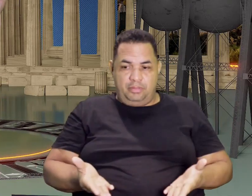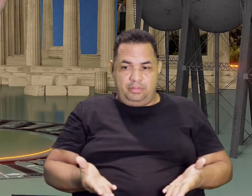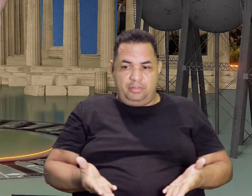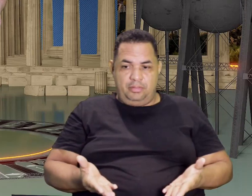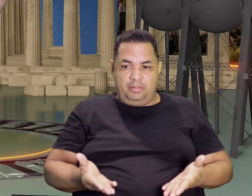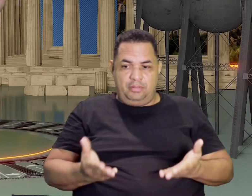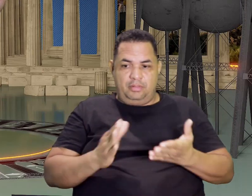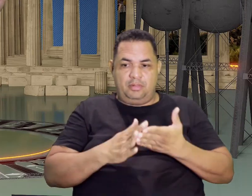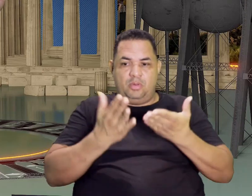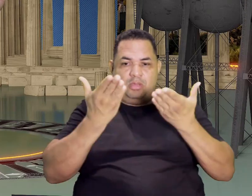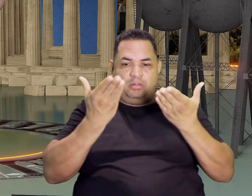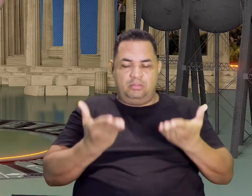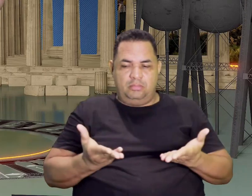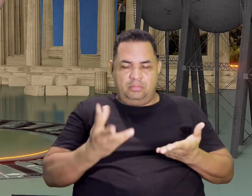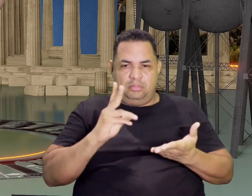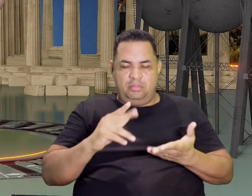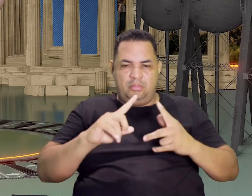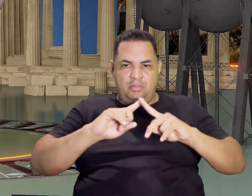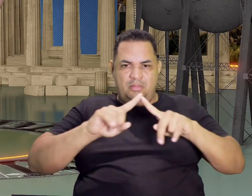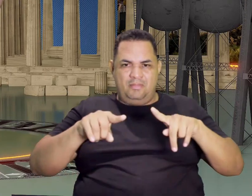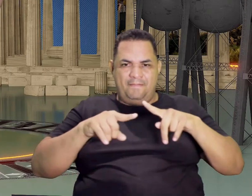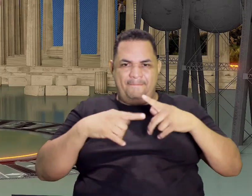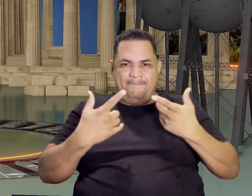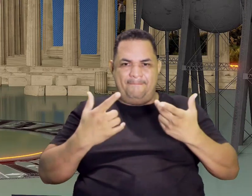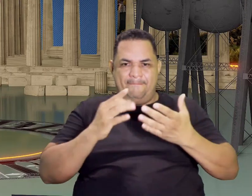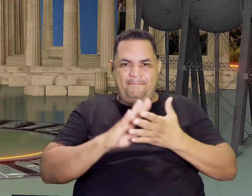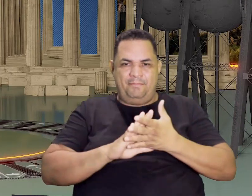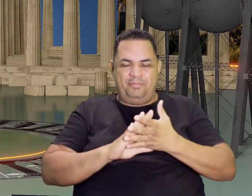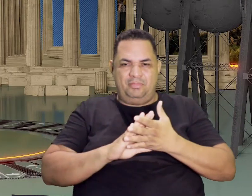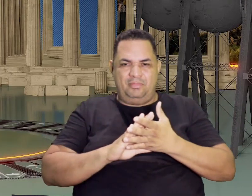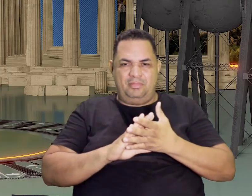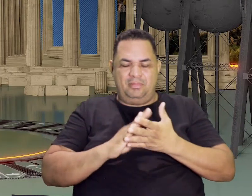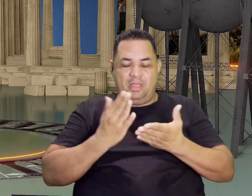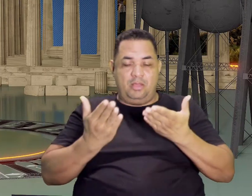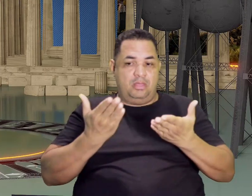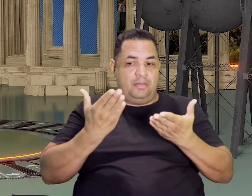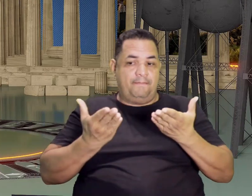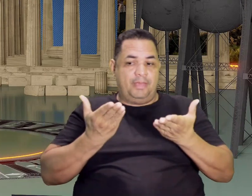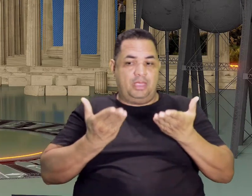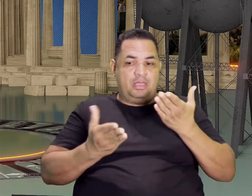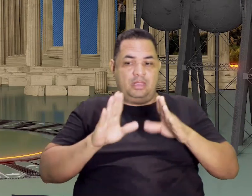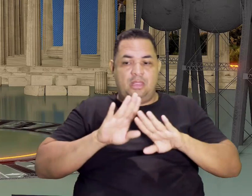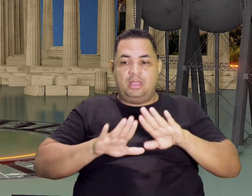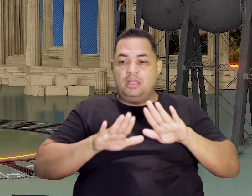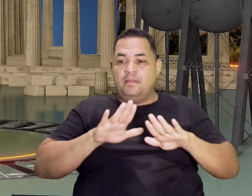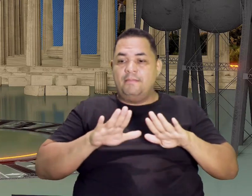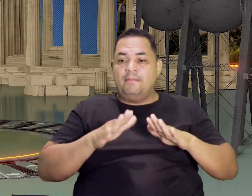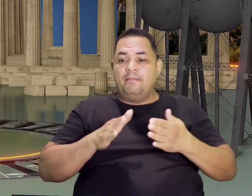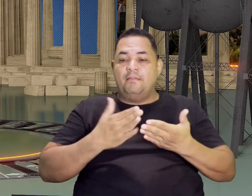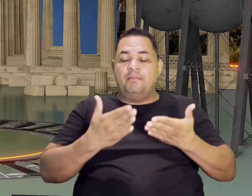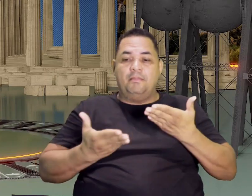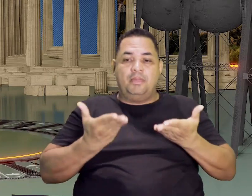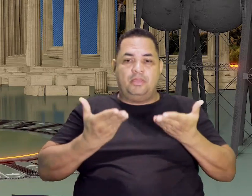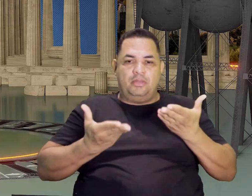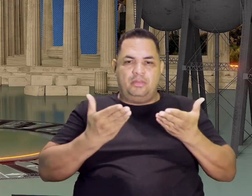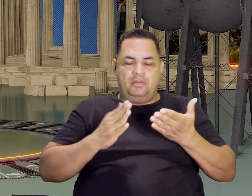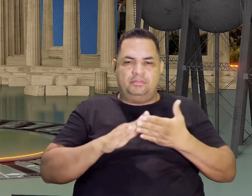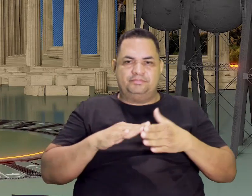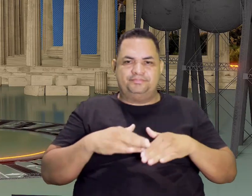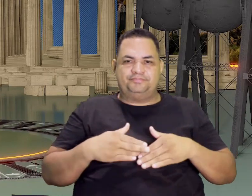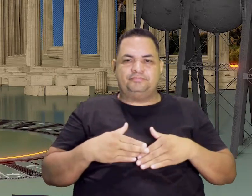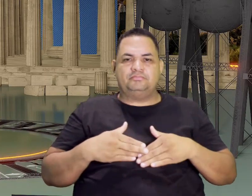iguais, né, mesmo tamanho. Porém, lá a potência de cair depende do peso. Agora, ele com